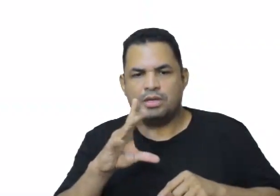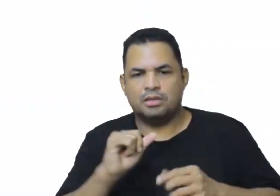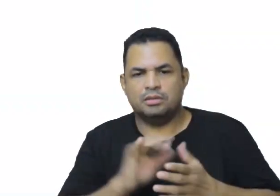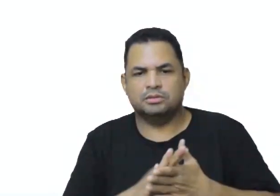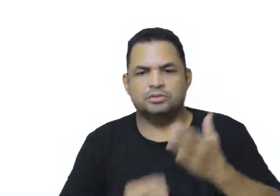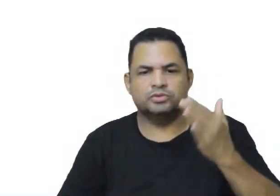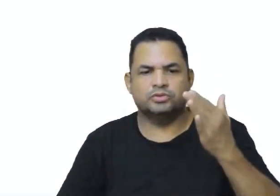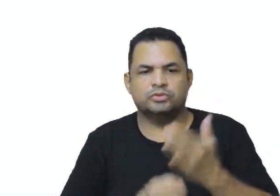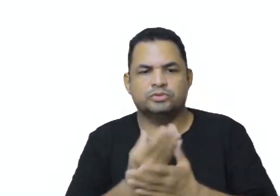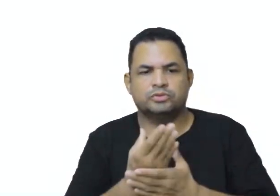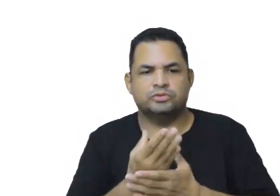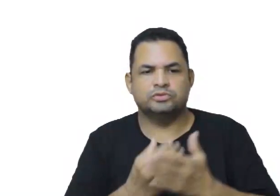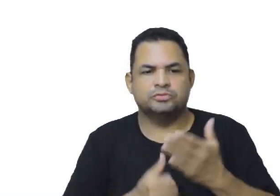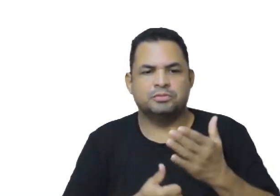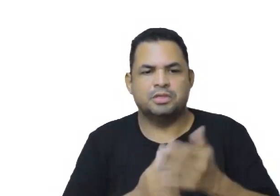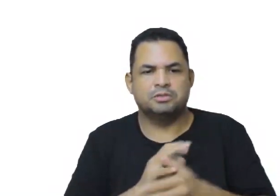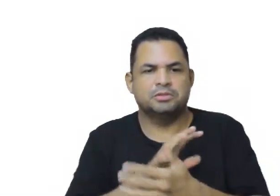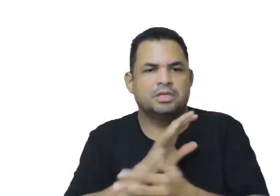de ossificação.